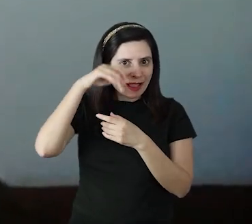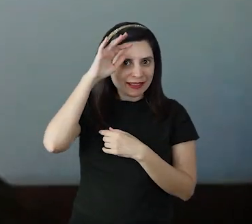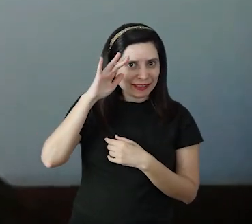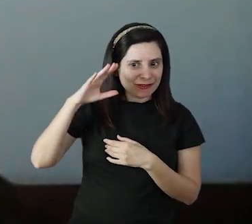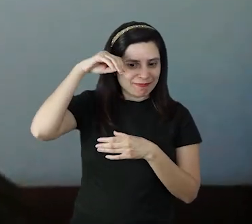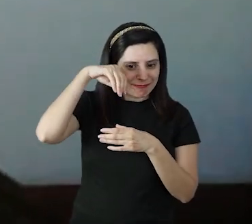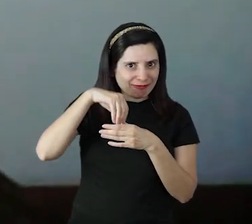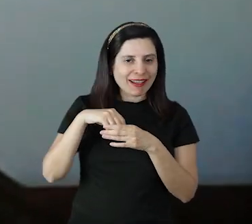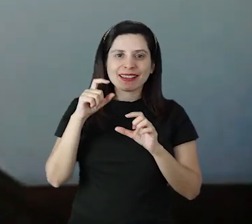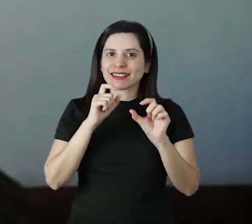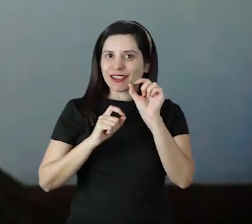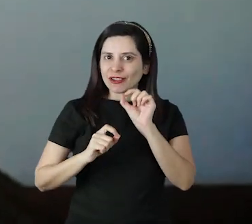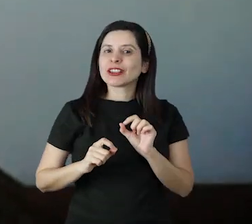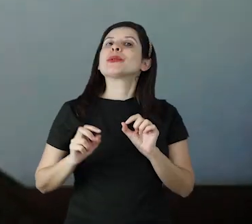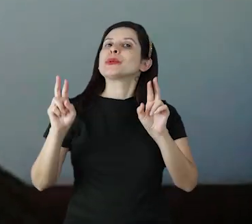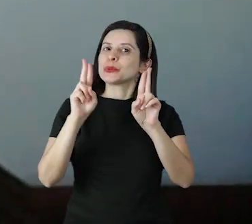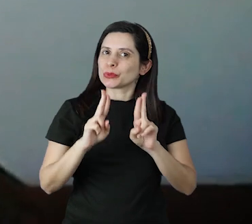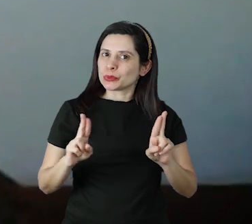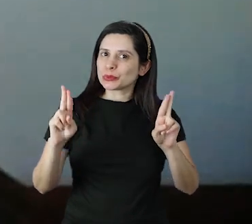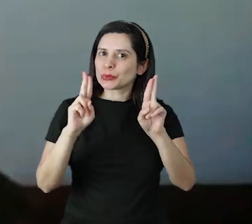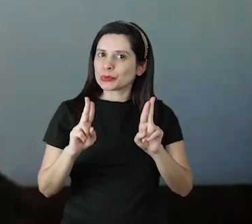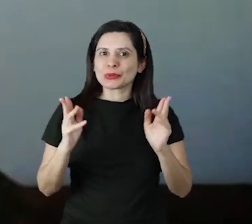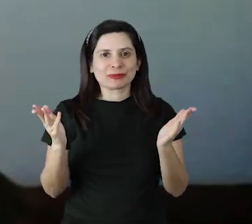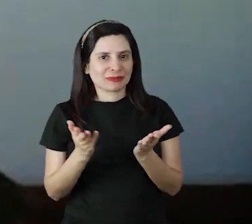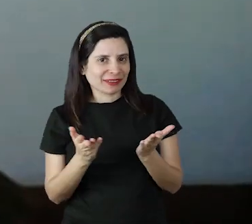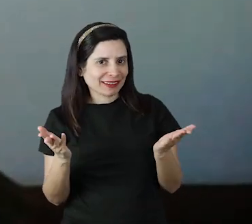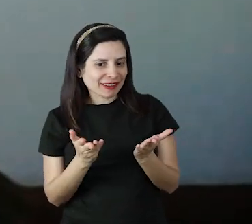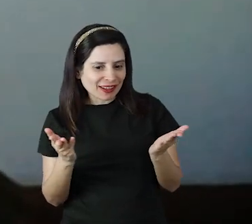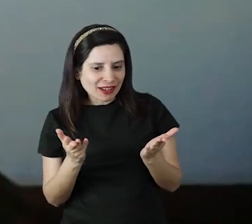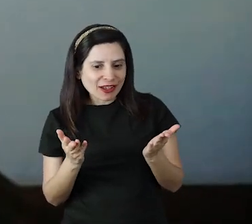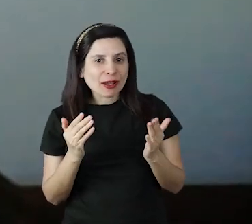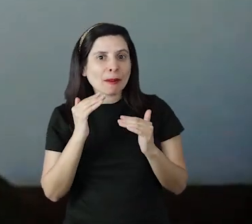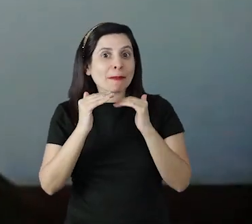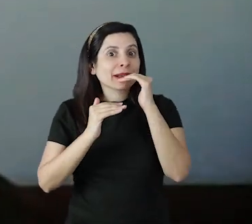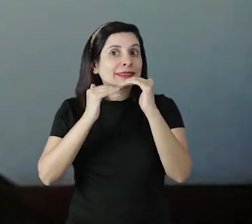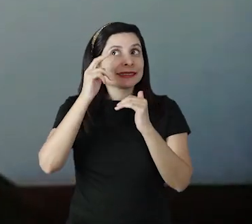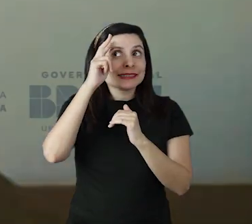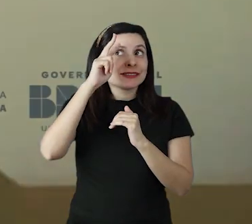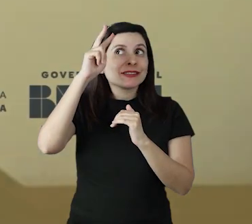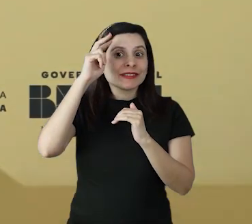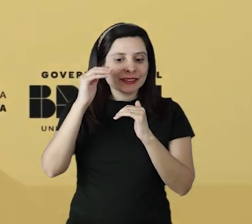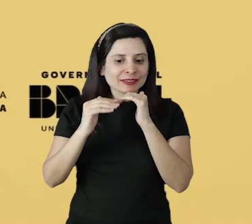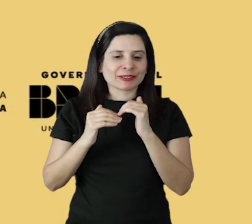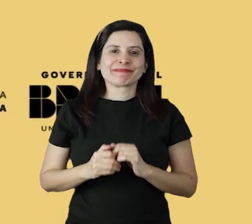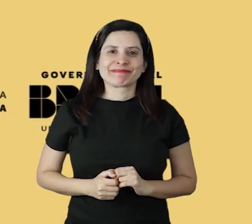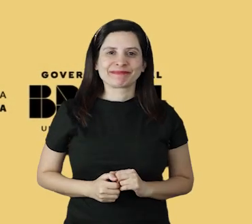teorias, assim, que é realmente o que eu uso ultimamente, assim, para desenvolver minhas histórias.